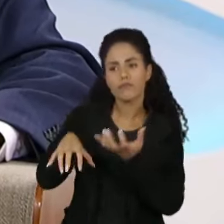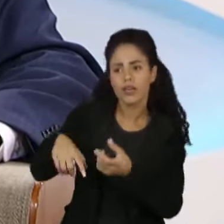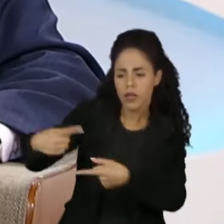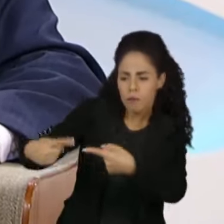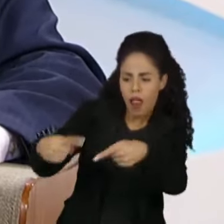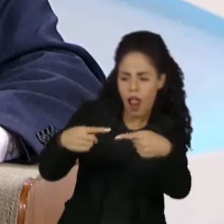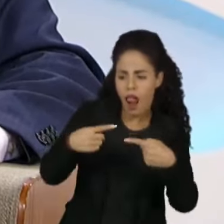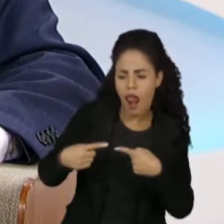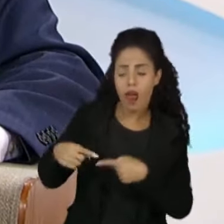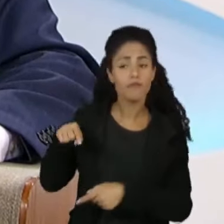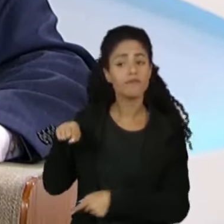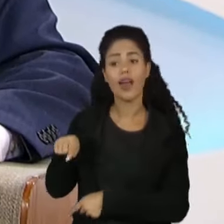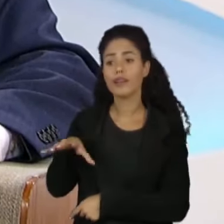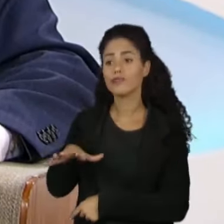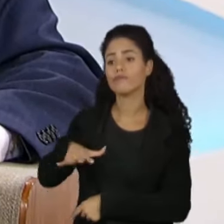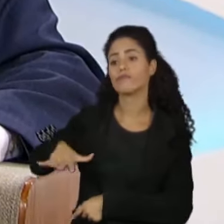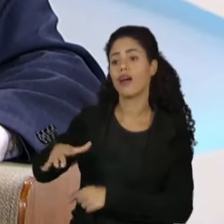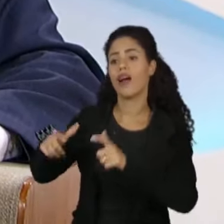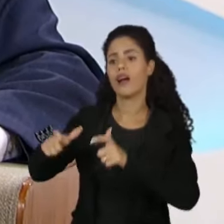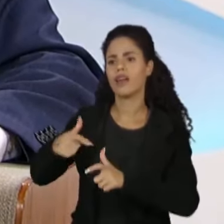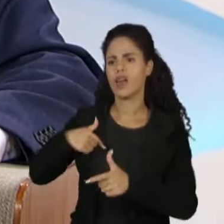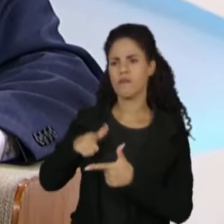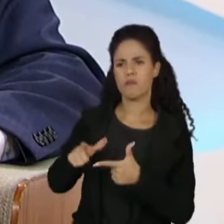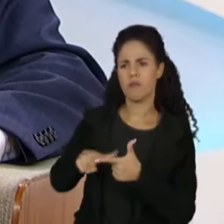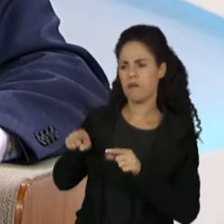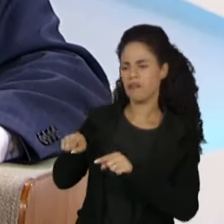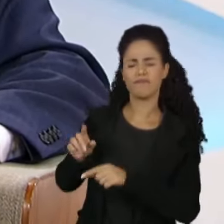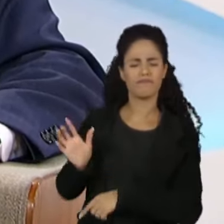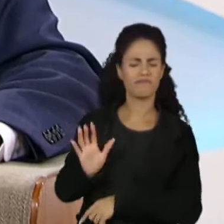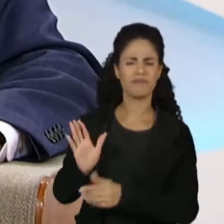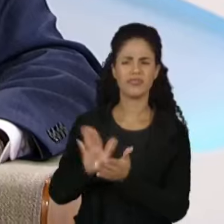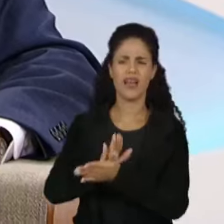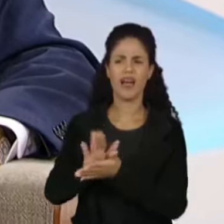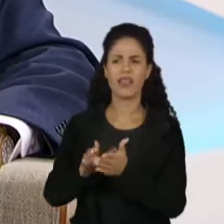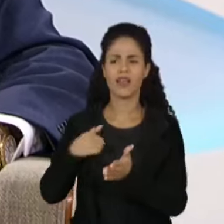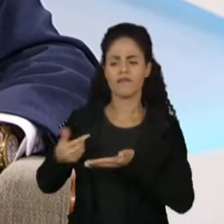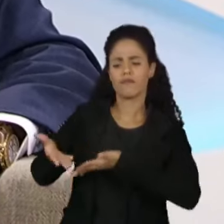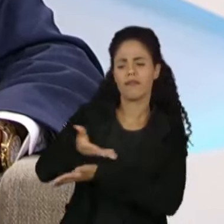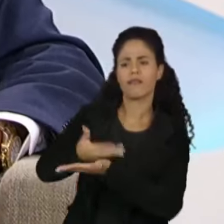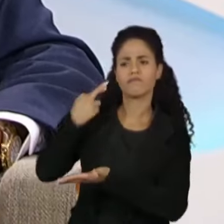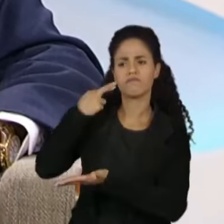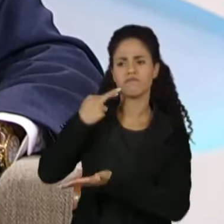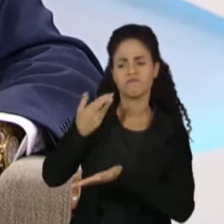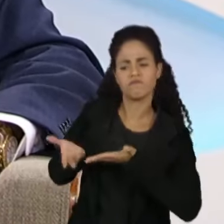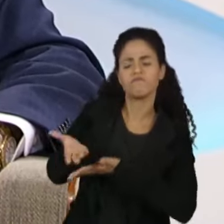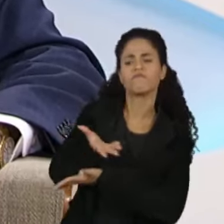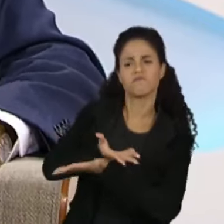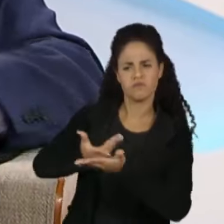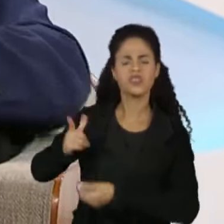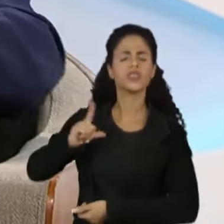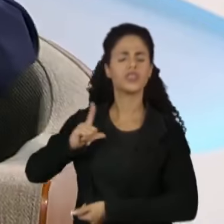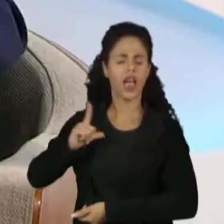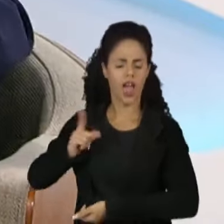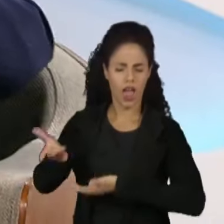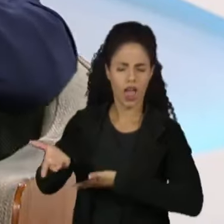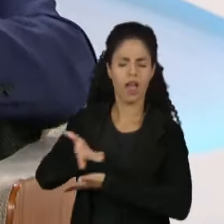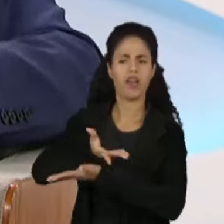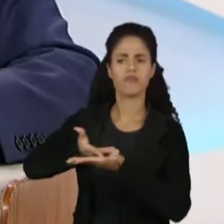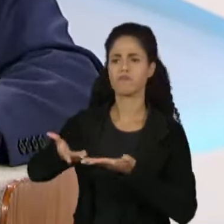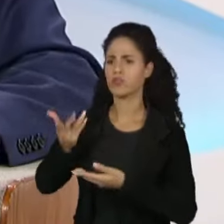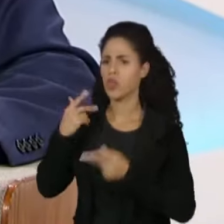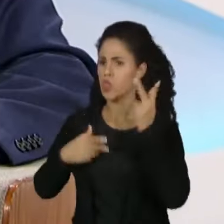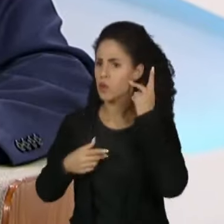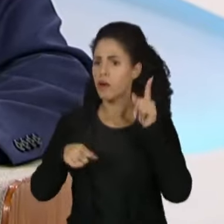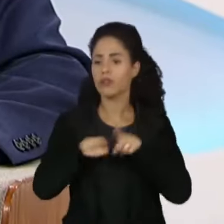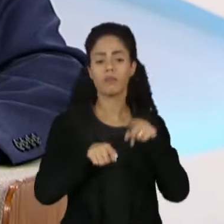debater essas coisas, eu não vejo nenhum problema. Eu tenho ótima relação com o presidente Rodrigo Pacheco e tenho apreço por ele pessoal, tenho uma boa relação com o